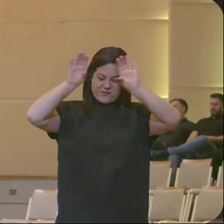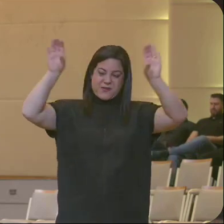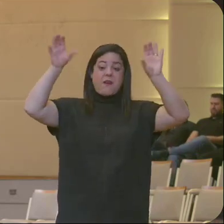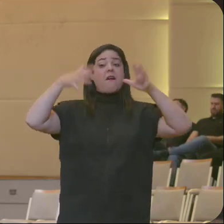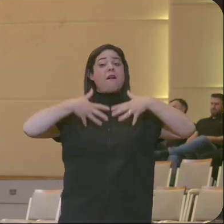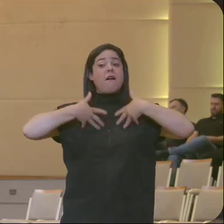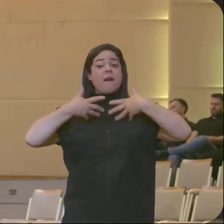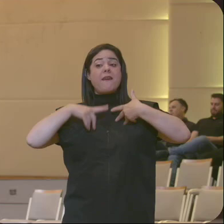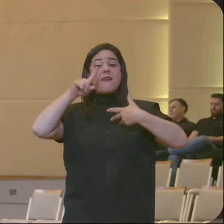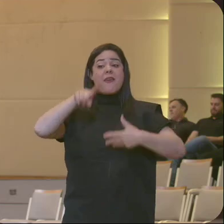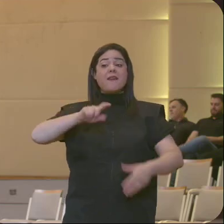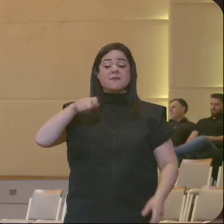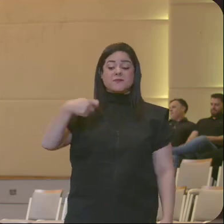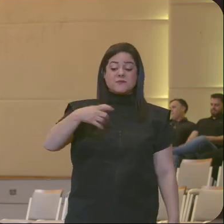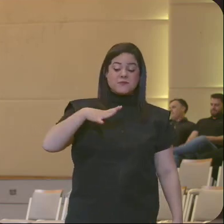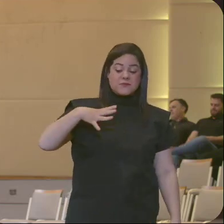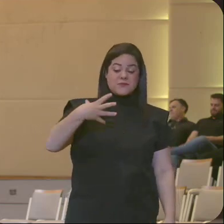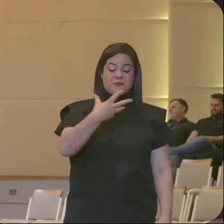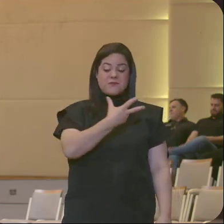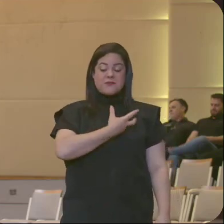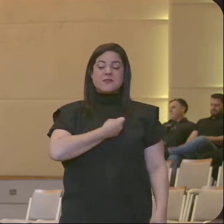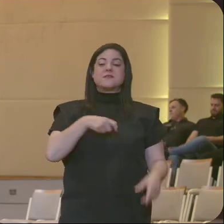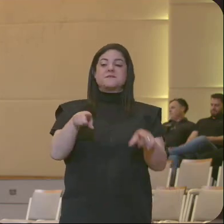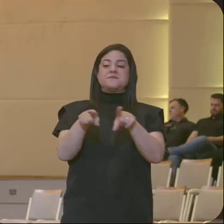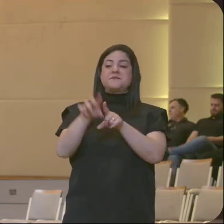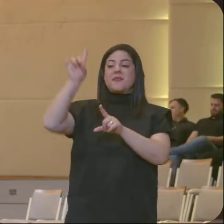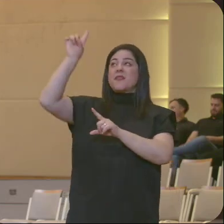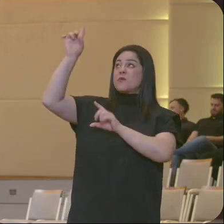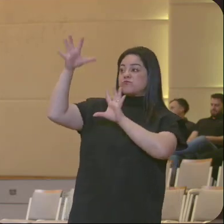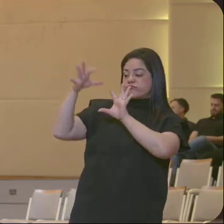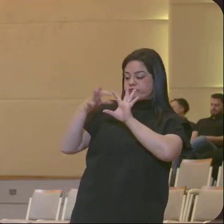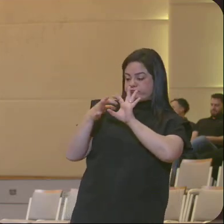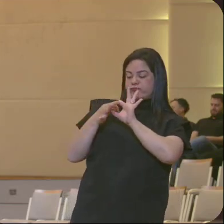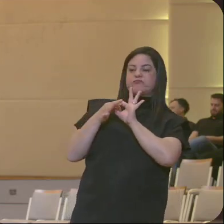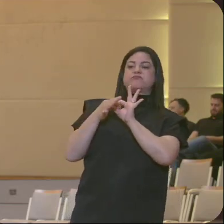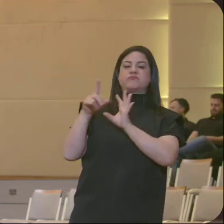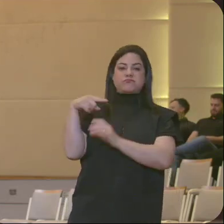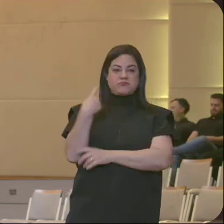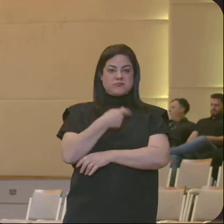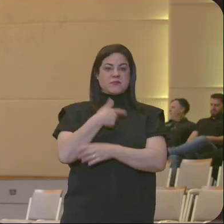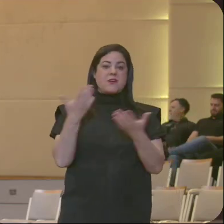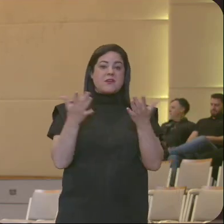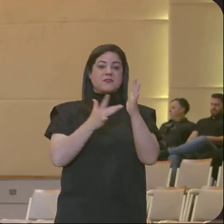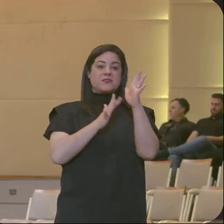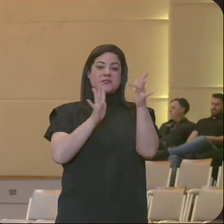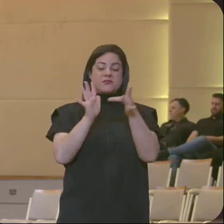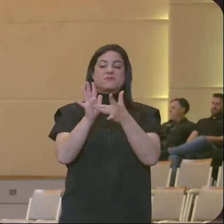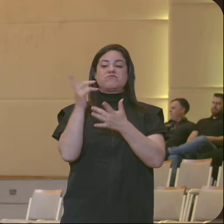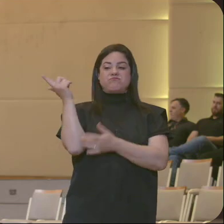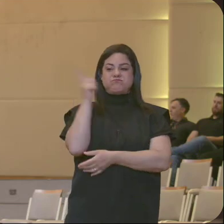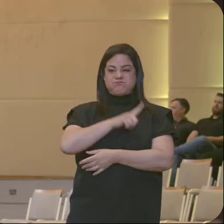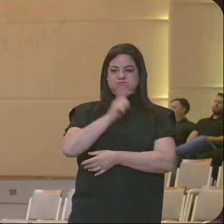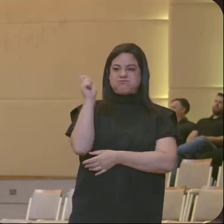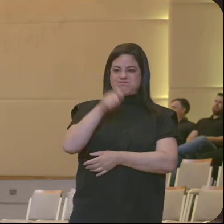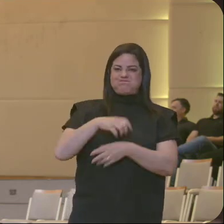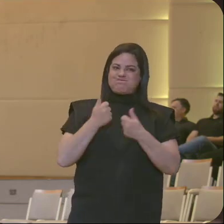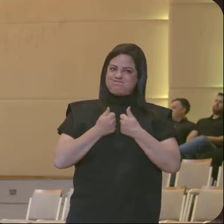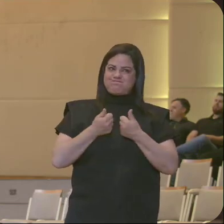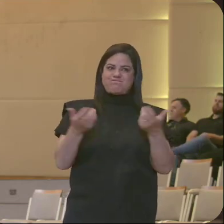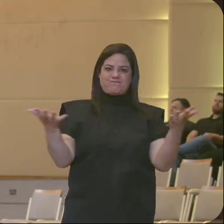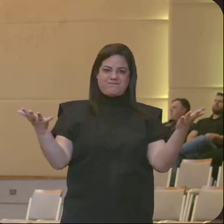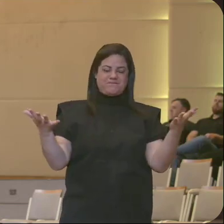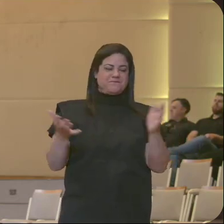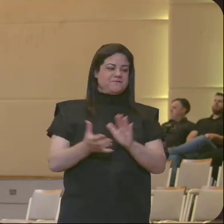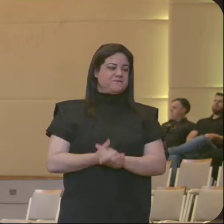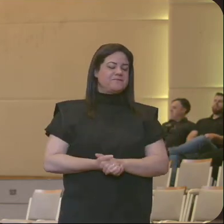da redenção e da reconciliação com Deus que Jesus trouxe ao mundo. Qual que é